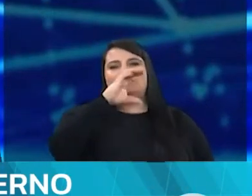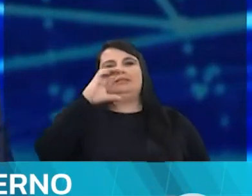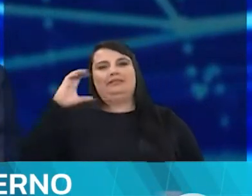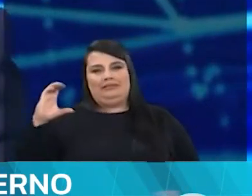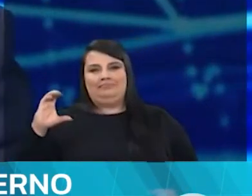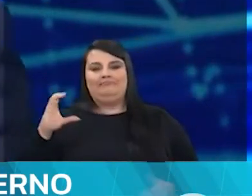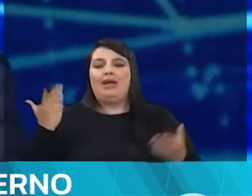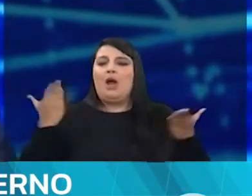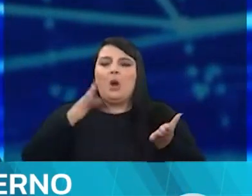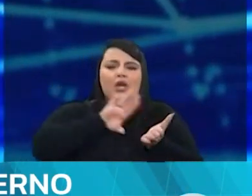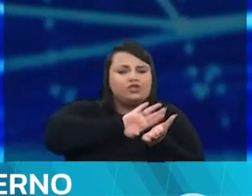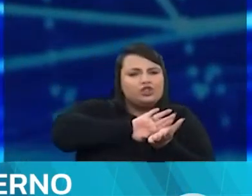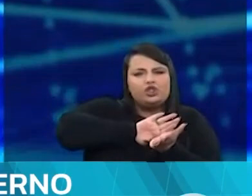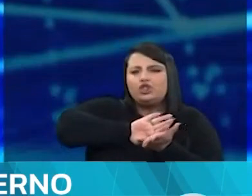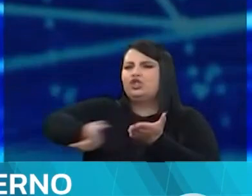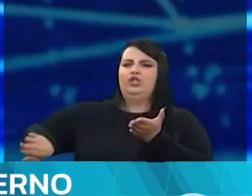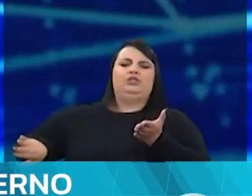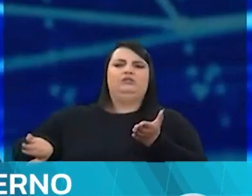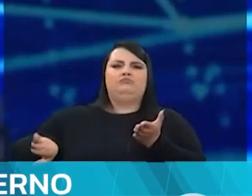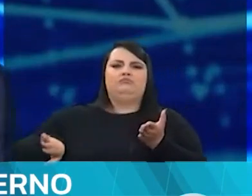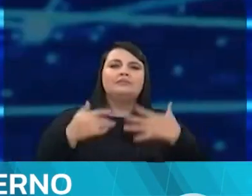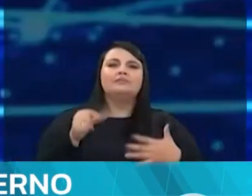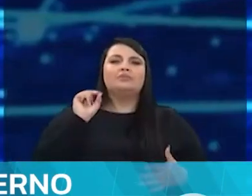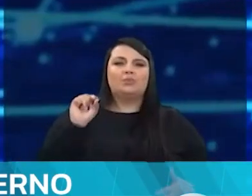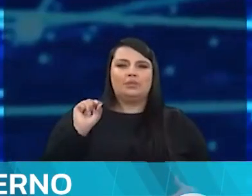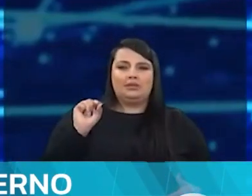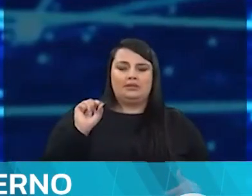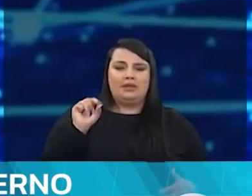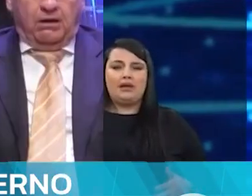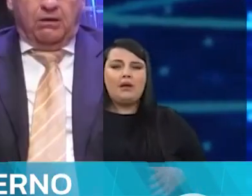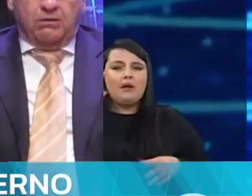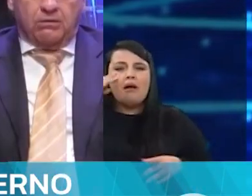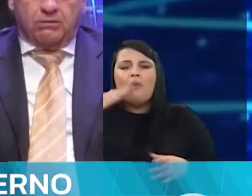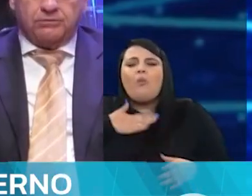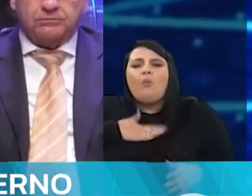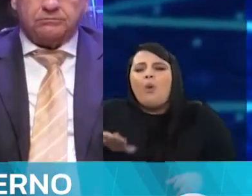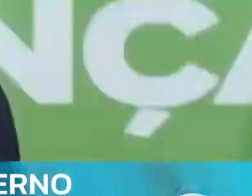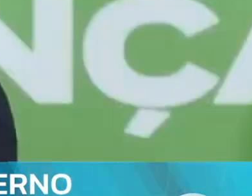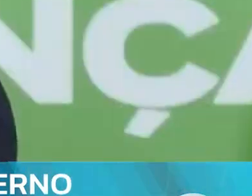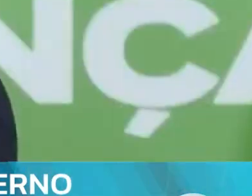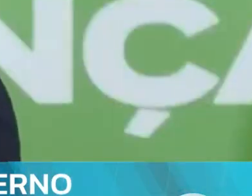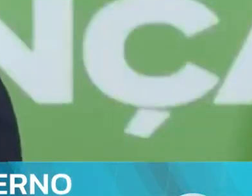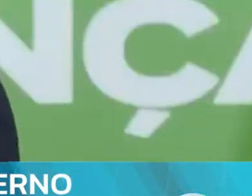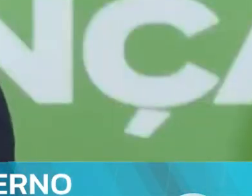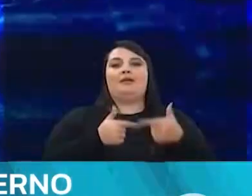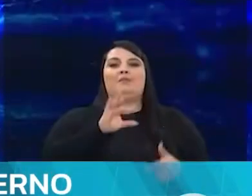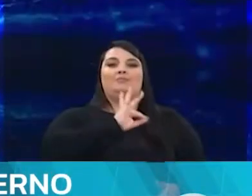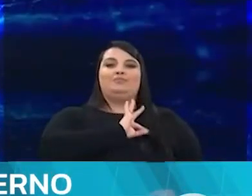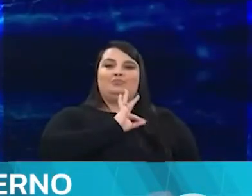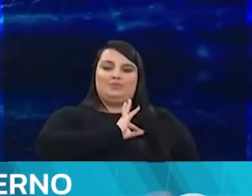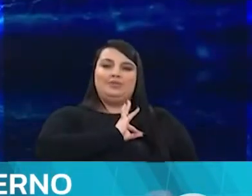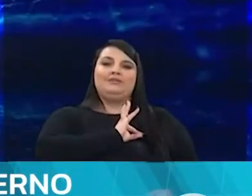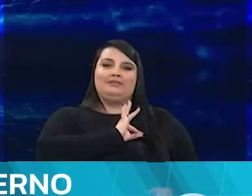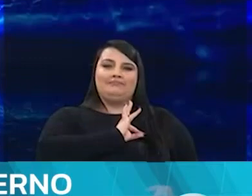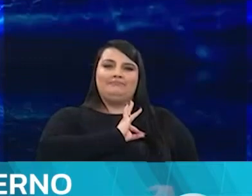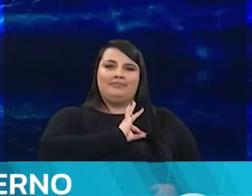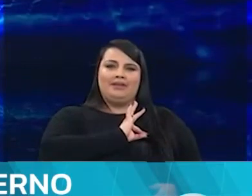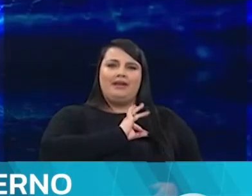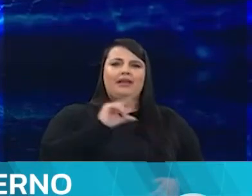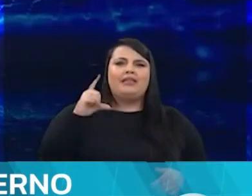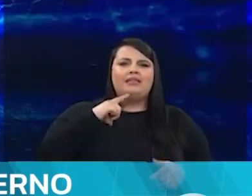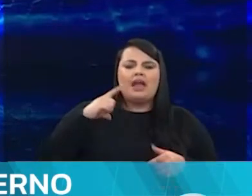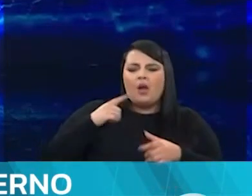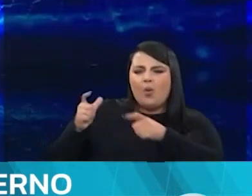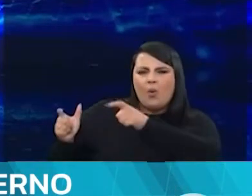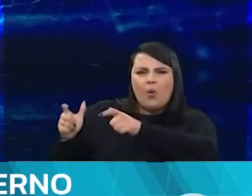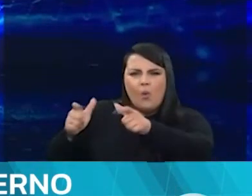seus padrinhos políticos que se enfrentam no segundo turno da eleição presidencial Jair Bolsonaro e Lula. Logo na primeira pergunta do